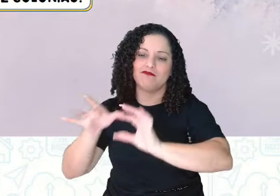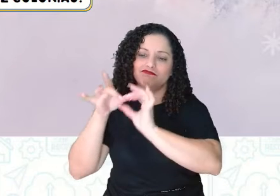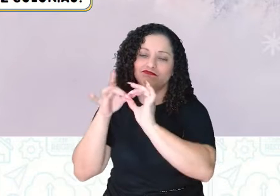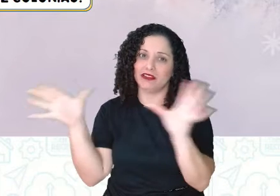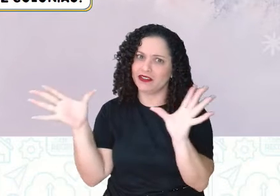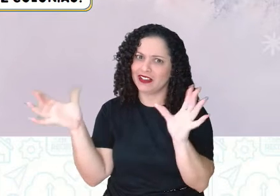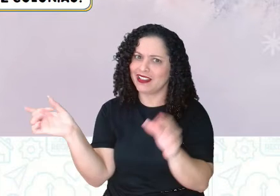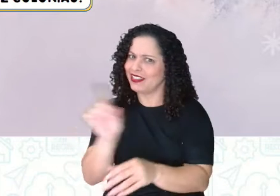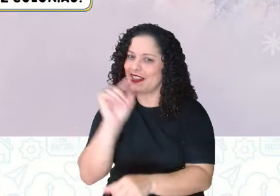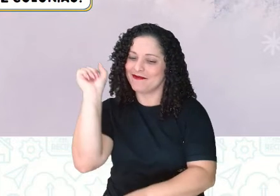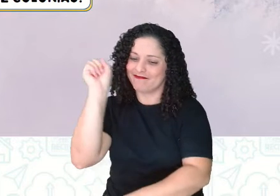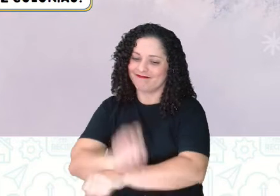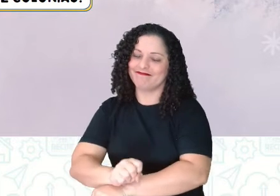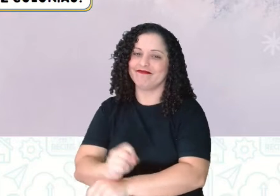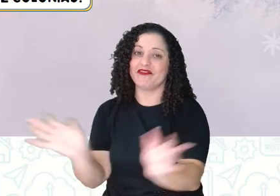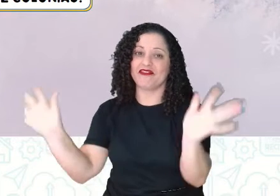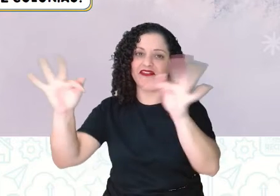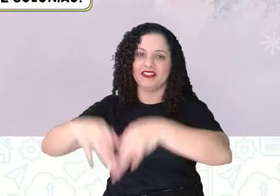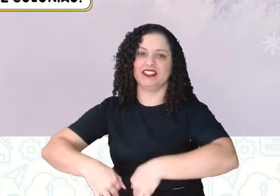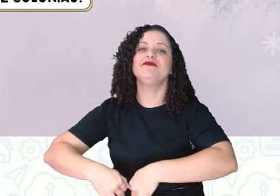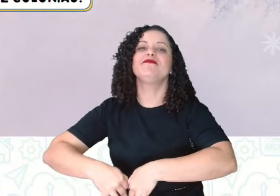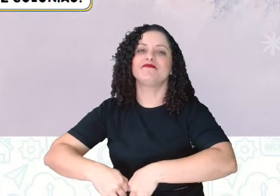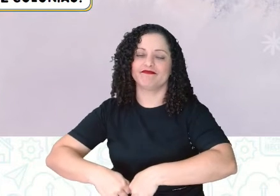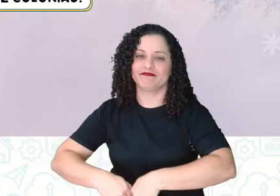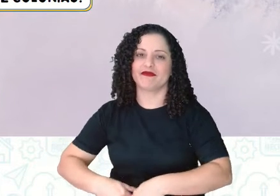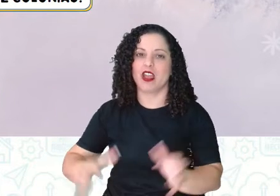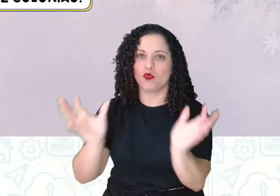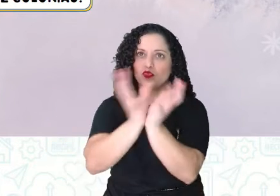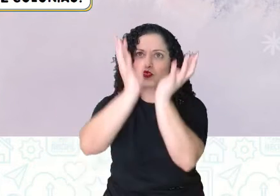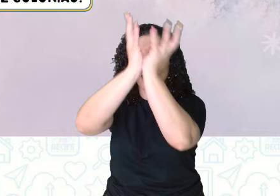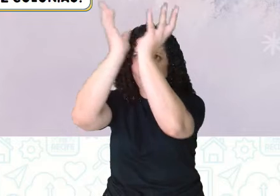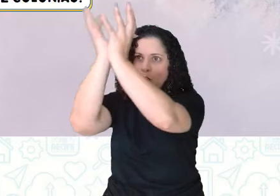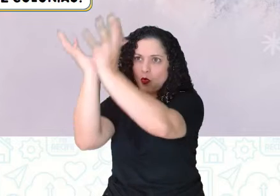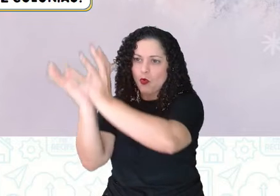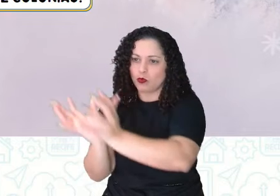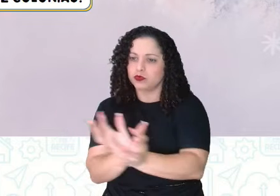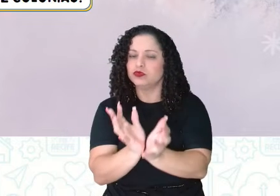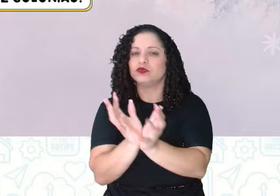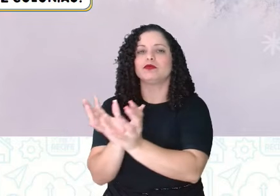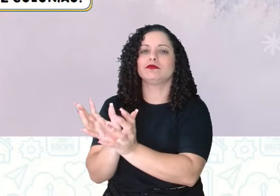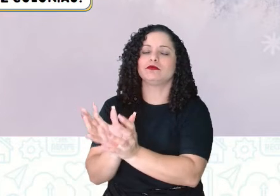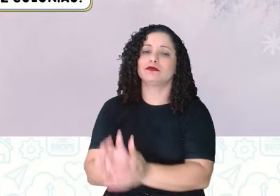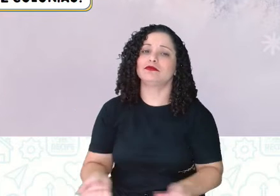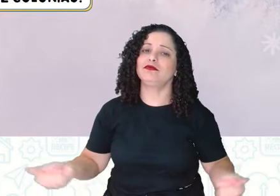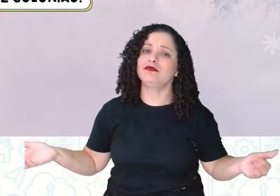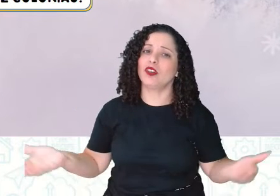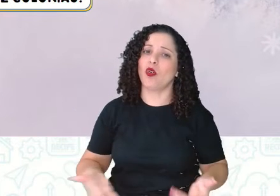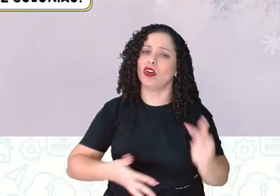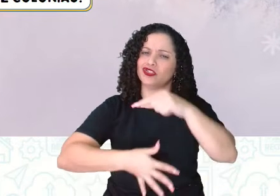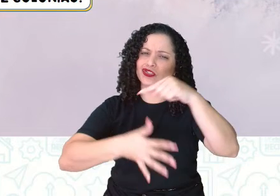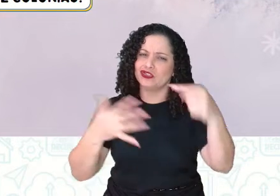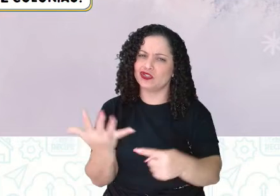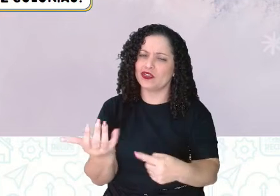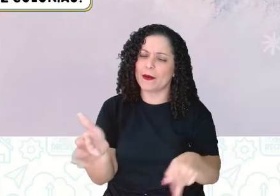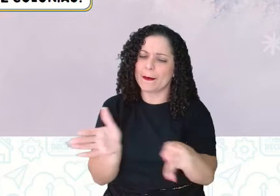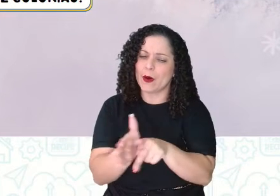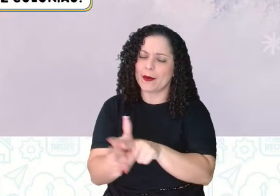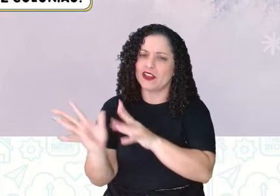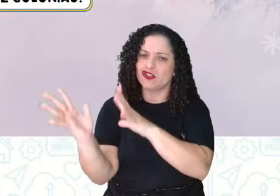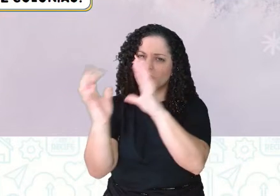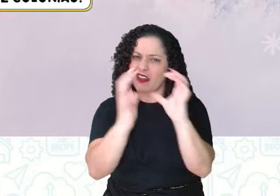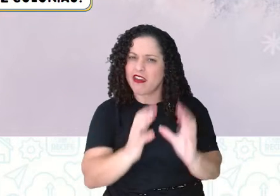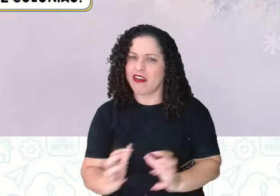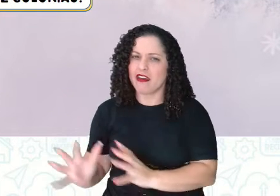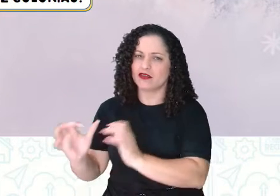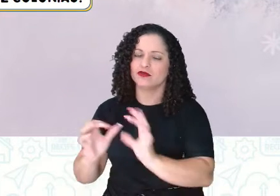vocês estão vendo nos slides, o fim da autonomia dos colonos. E com essas questões aí das guerras e tudo mais